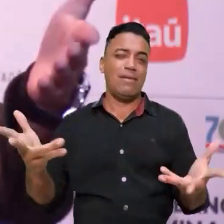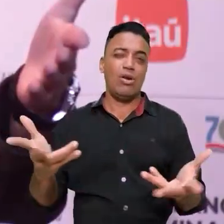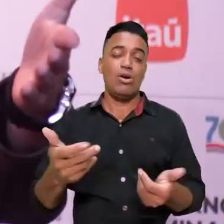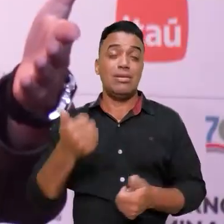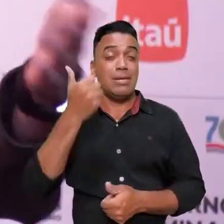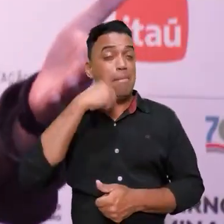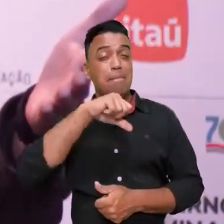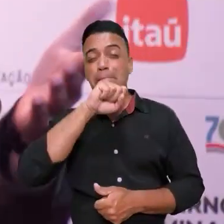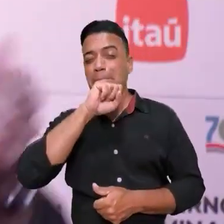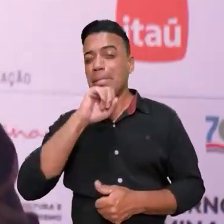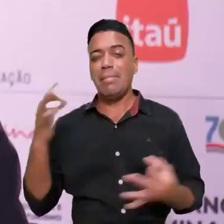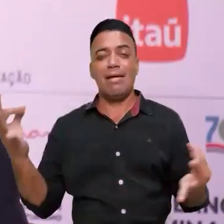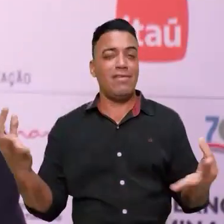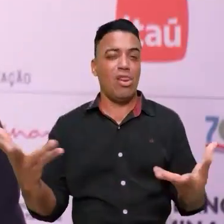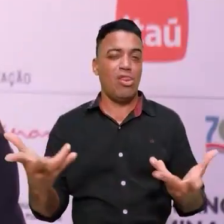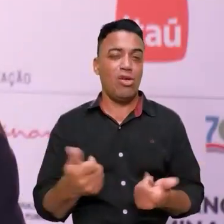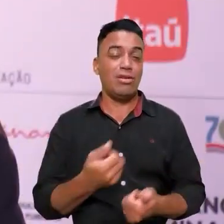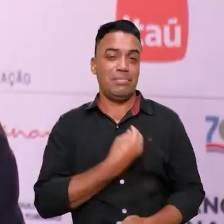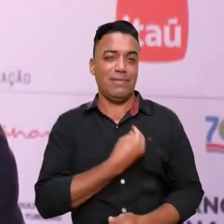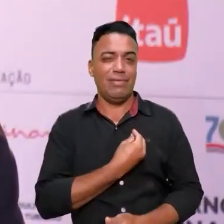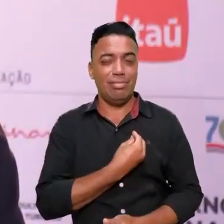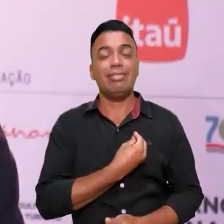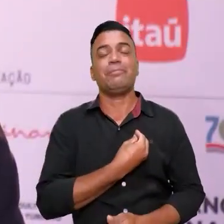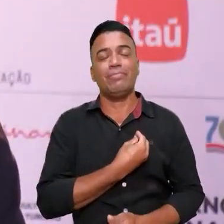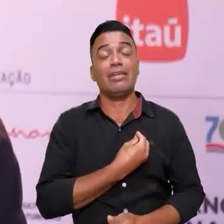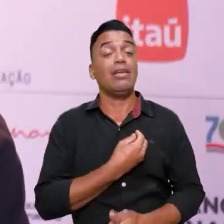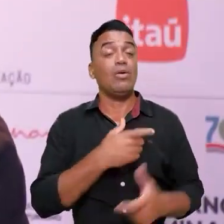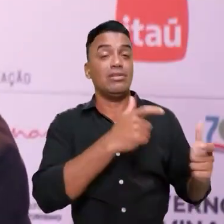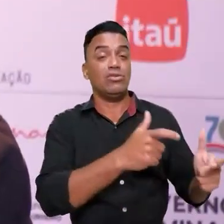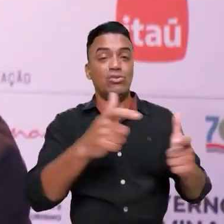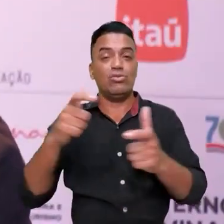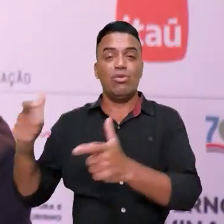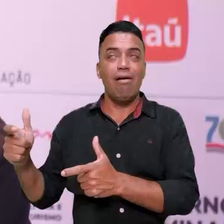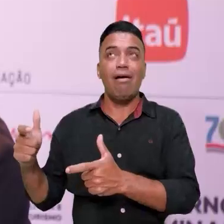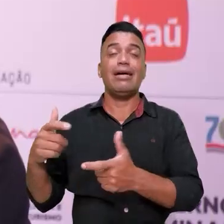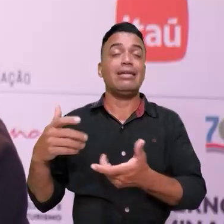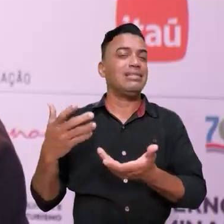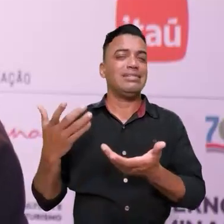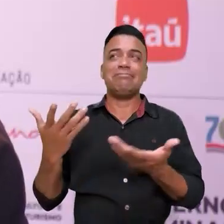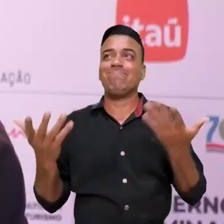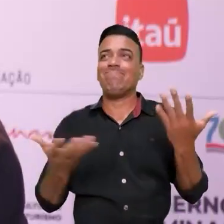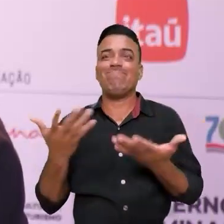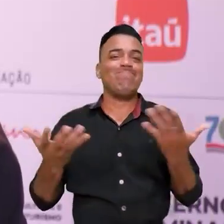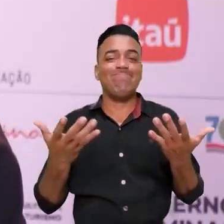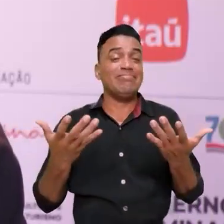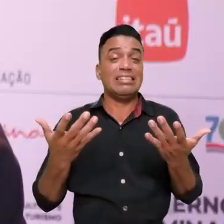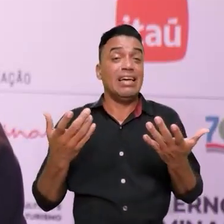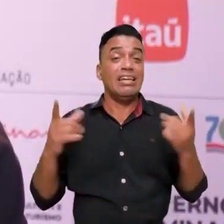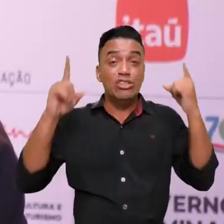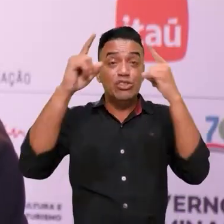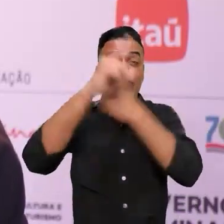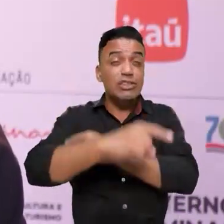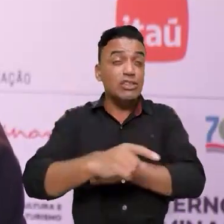sido a melhor mãe que eu conheci na vida. Então, esses lugares são muito, muito